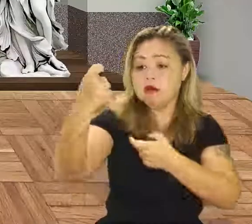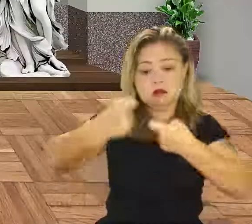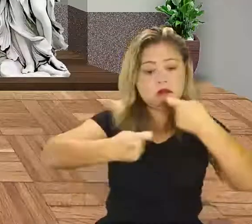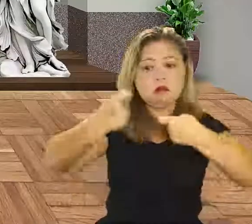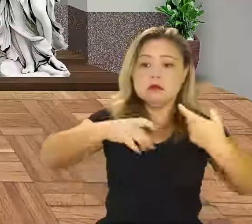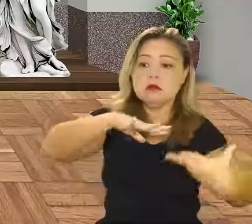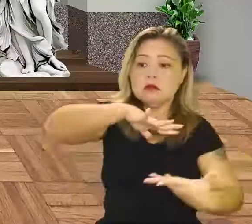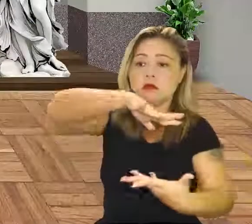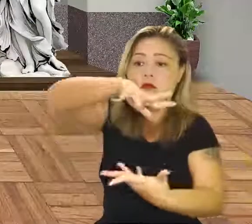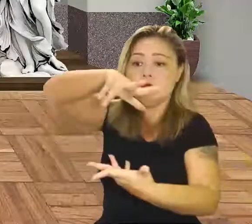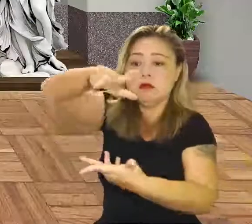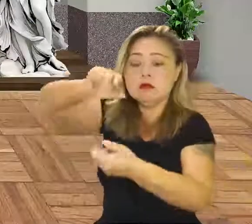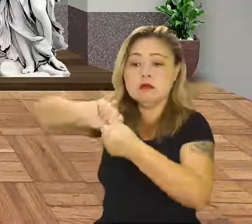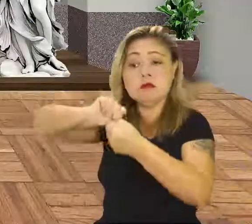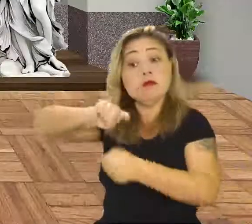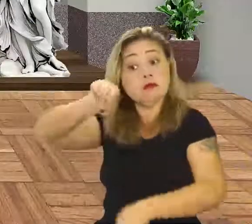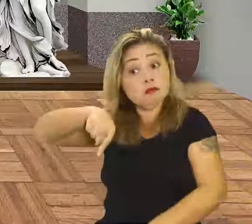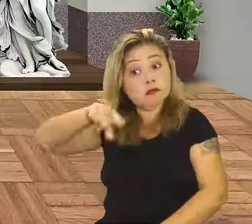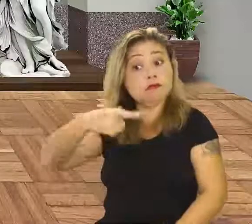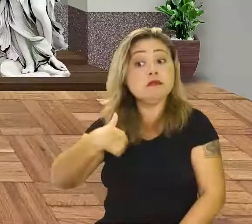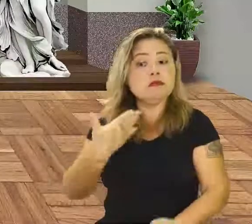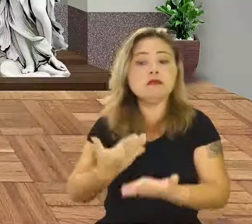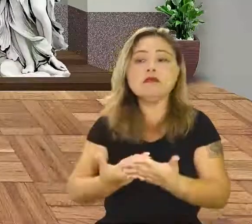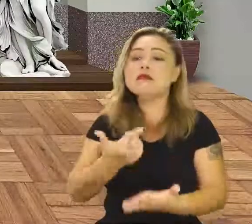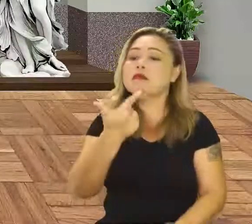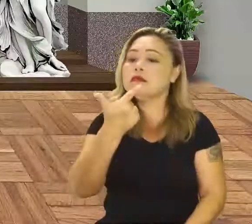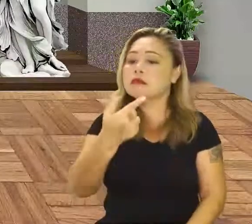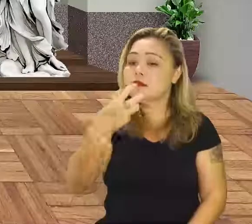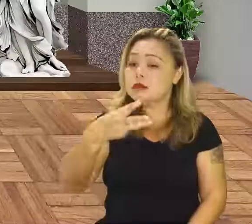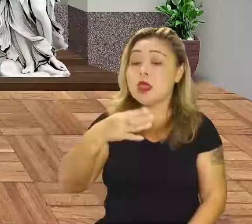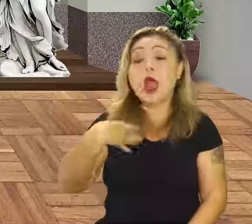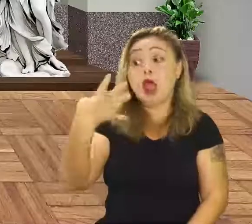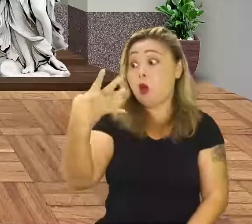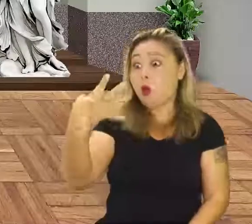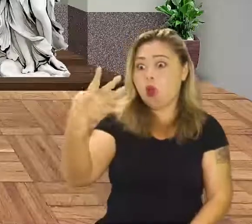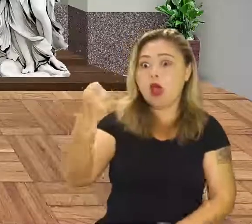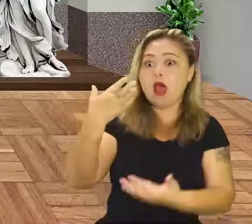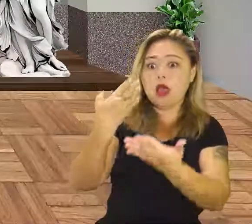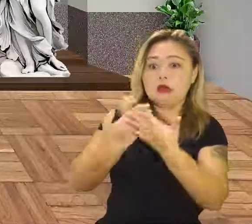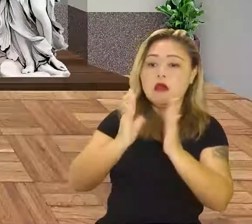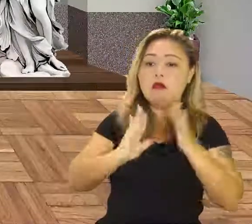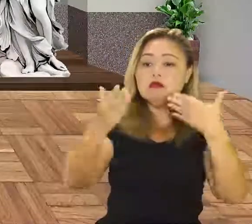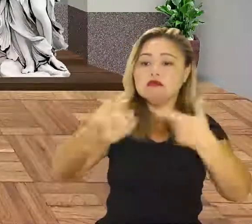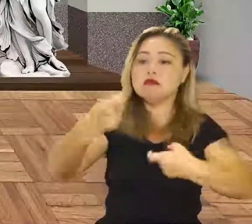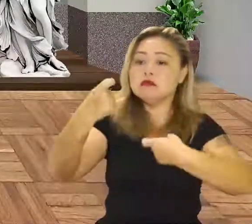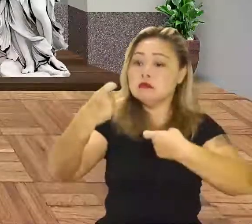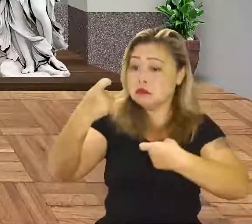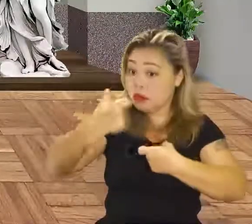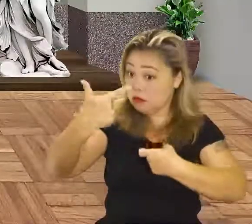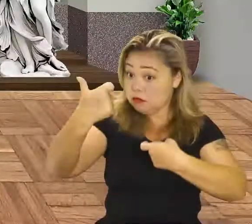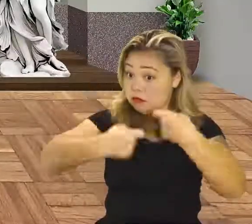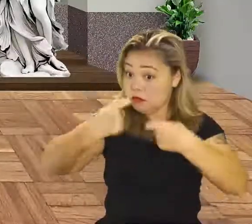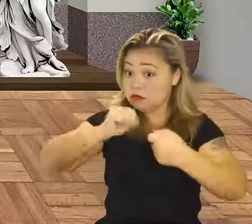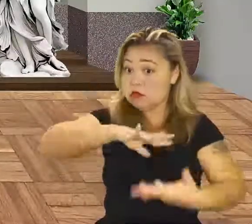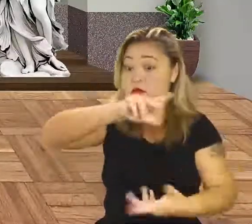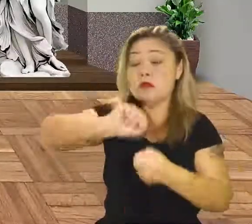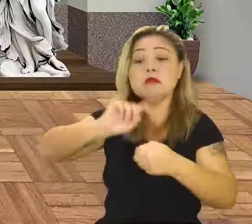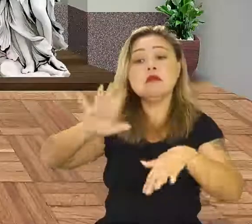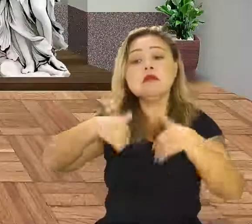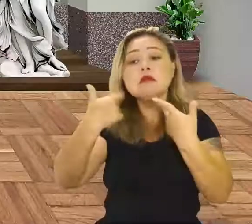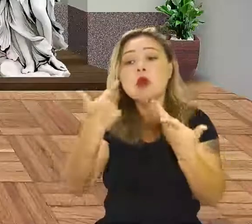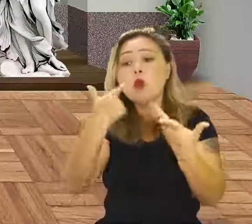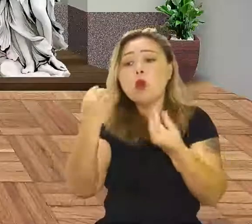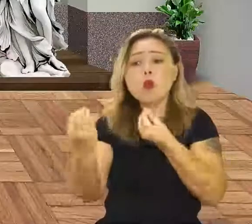nessa aula de número 23, a quarta aula sobre a Segunda Guerra Mundial, nós estamos vendo como é que se deu